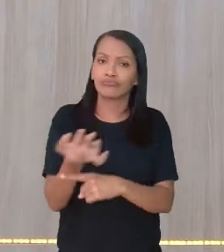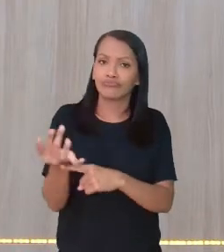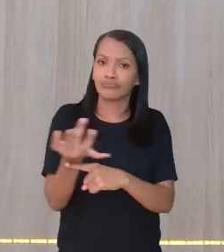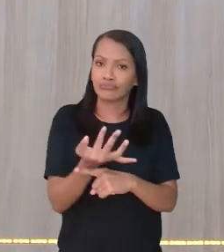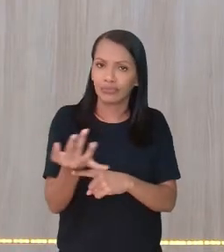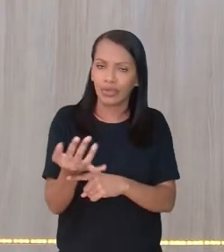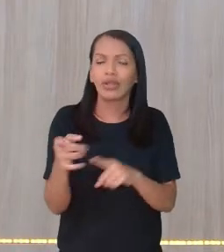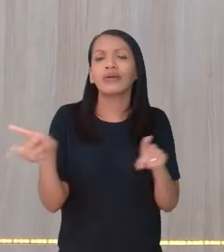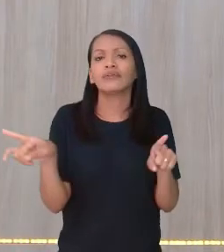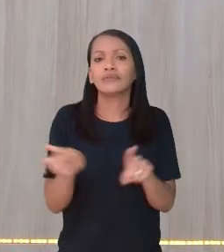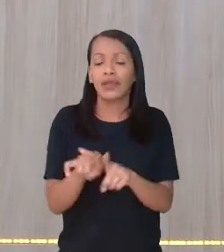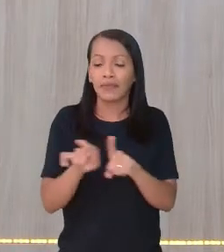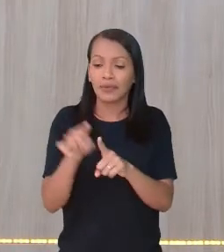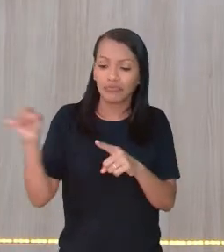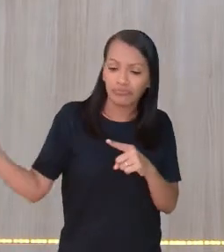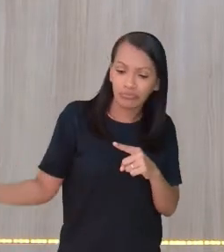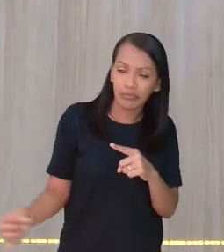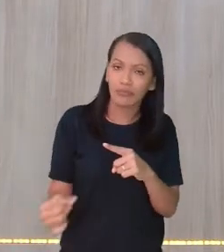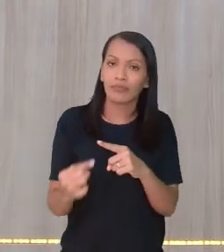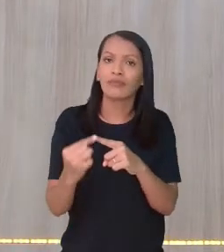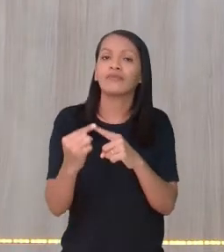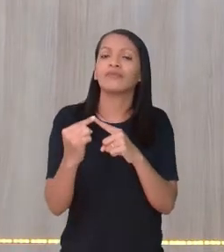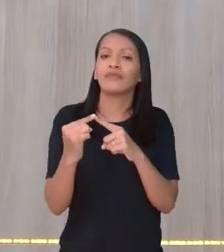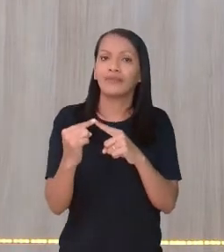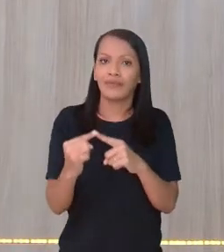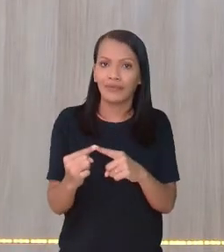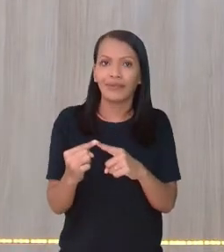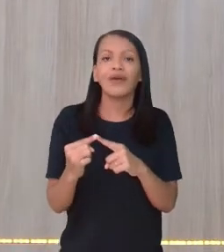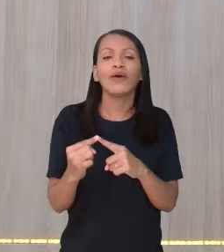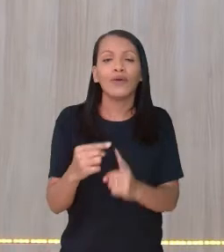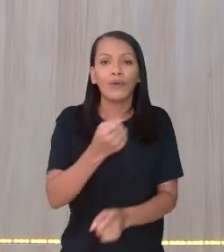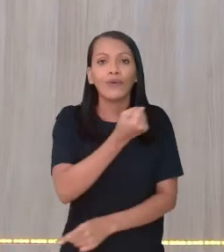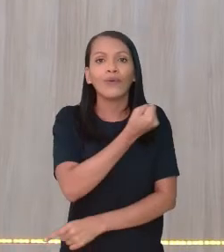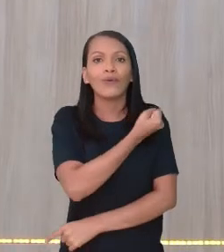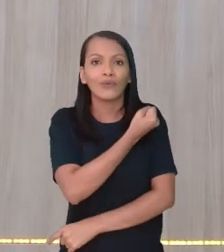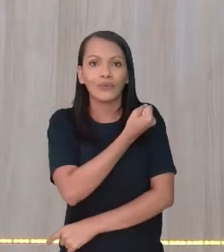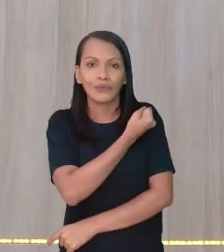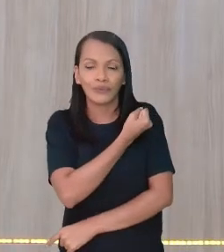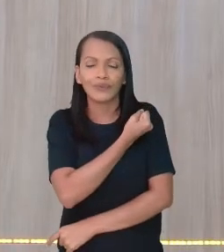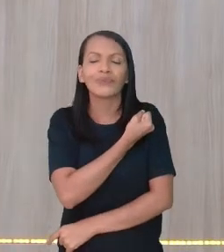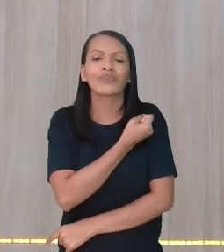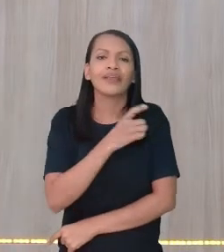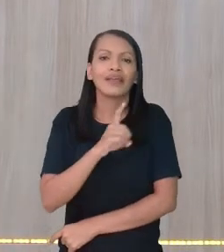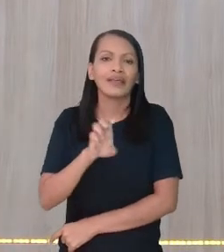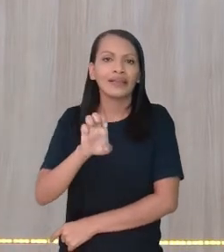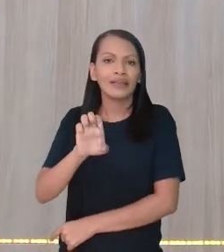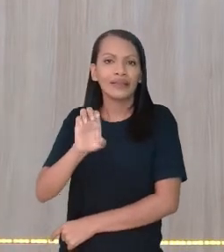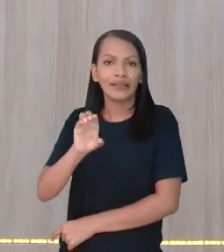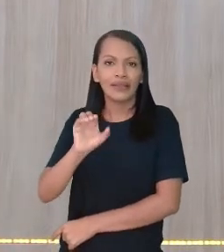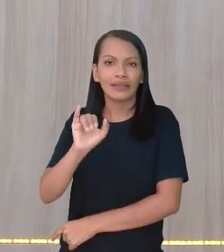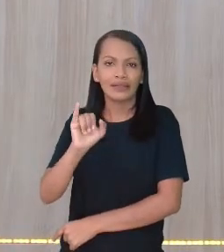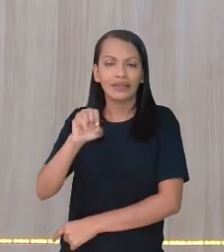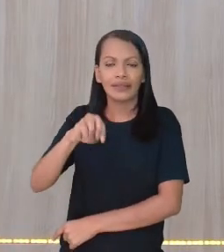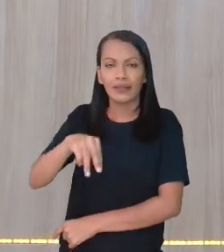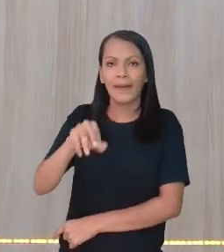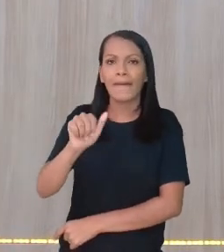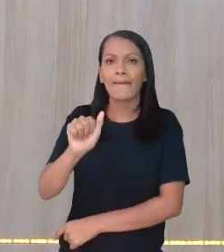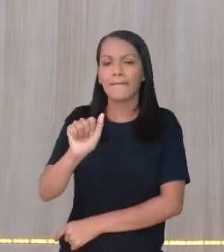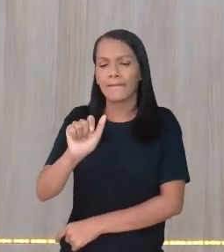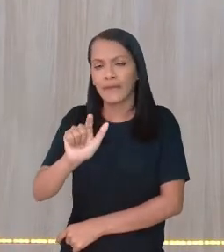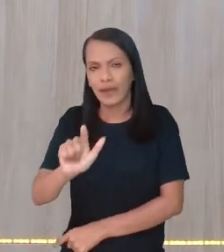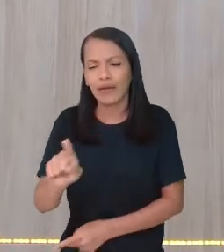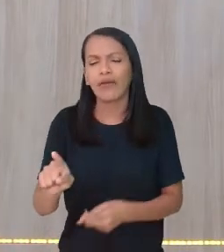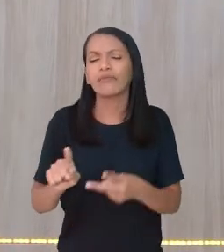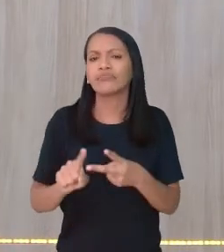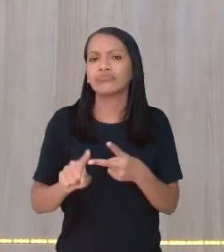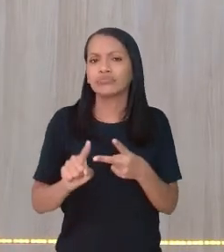A gente também associou a ideia de razão, né, aos números decimais, certo? Aos números racionais. Então você pode